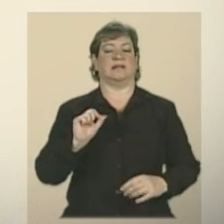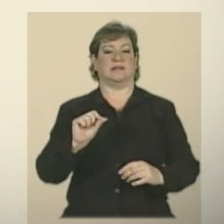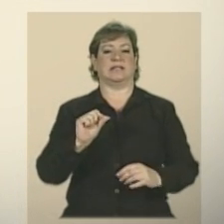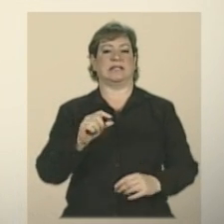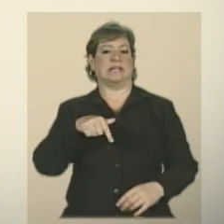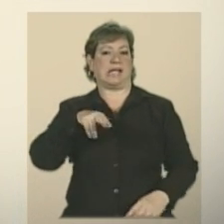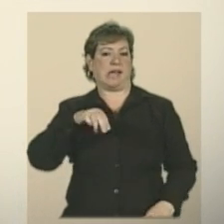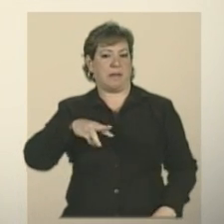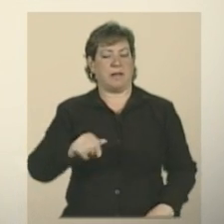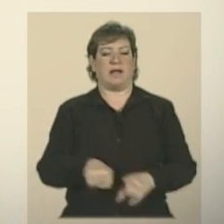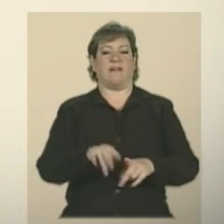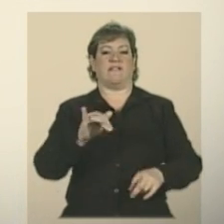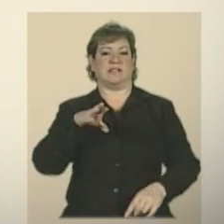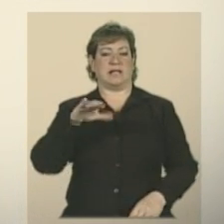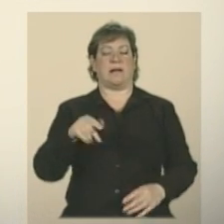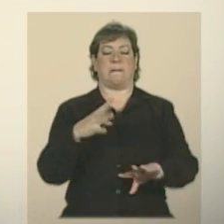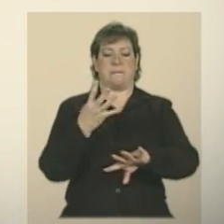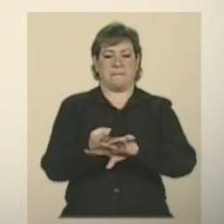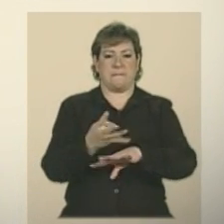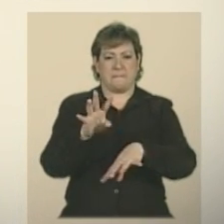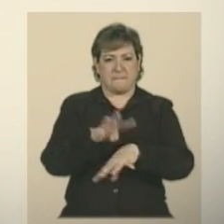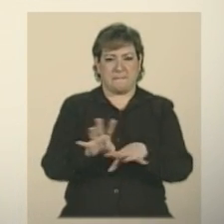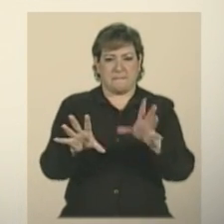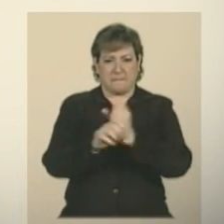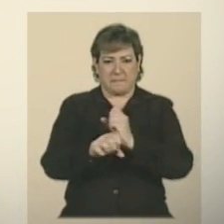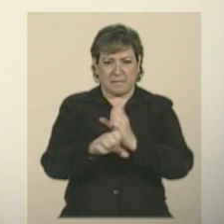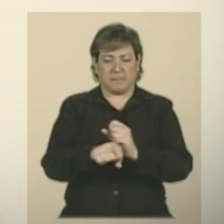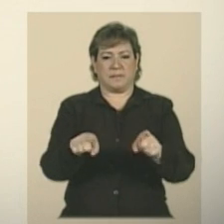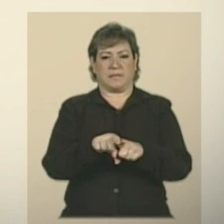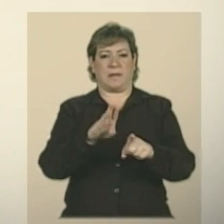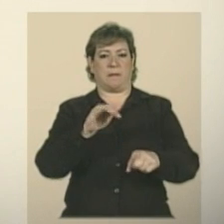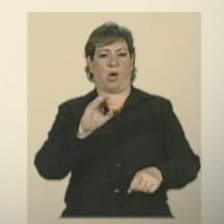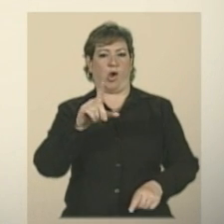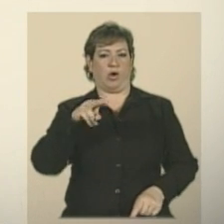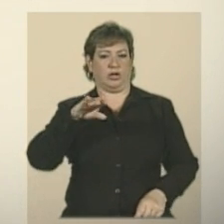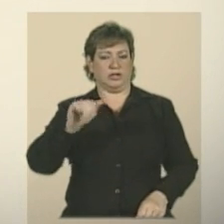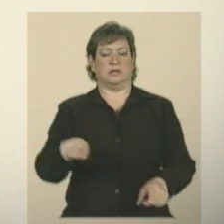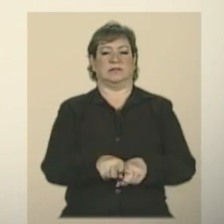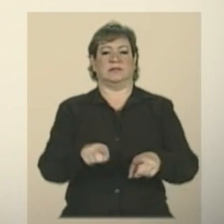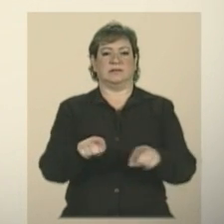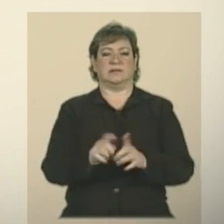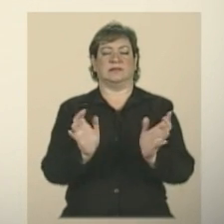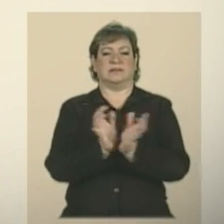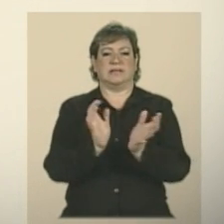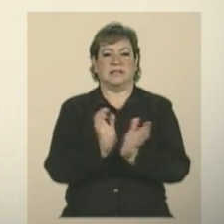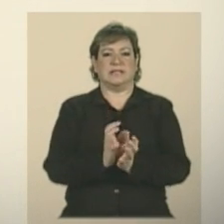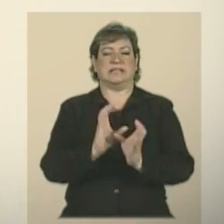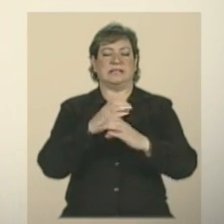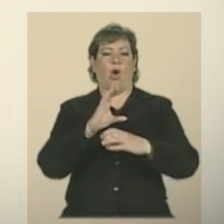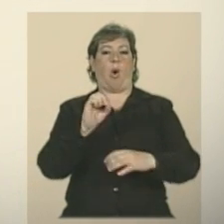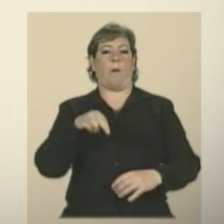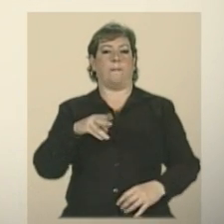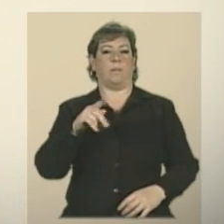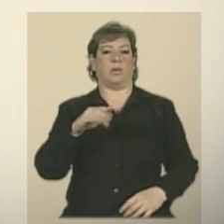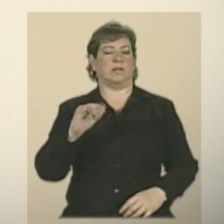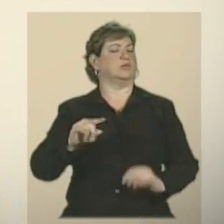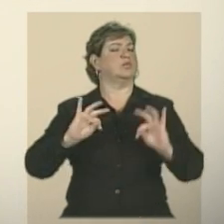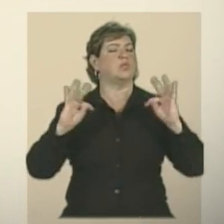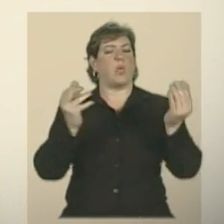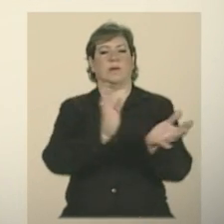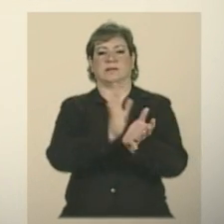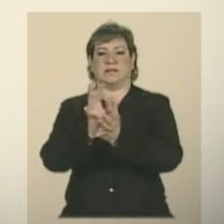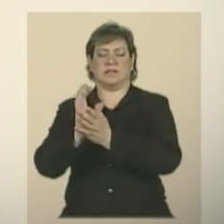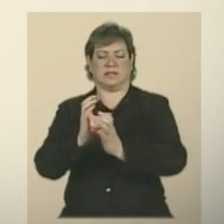matemática, biologia. Nas áreas de ciências médicas, nas da ciência e da computação e em todas as áreas